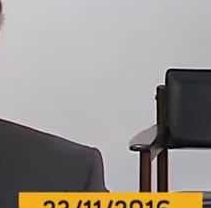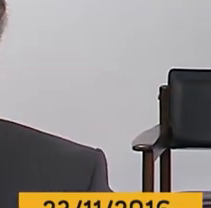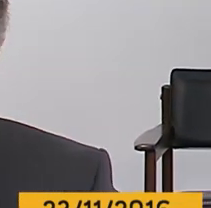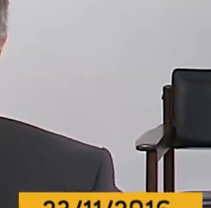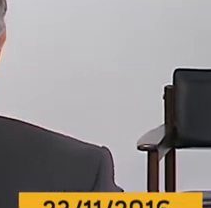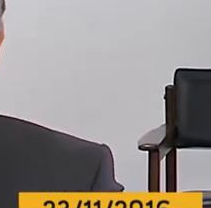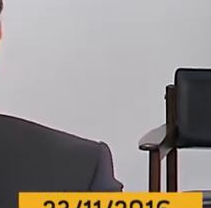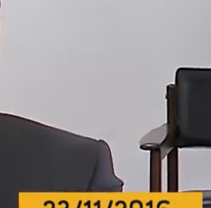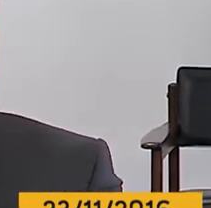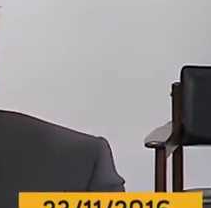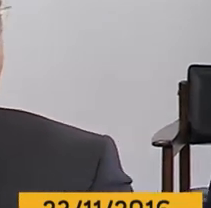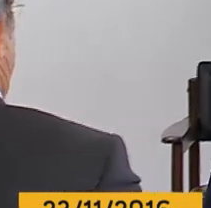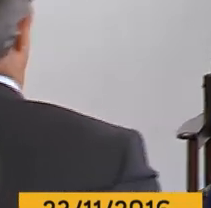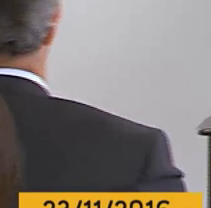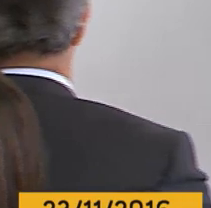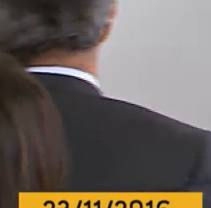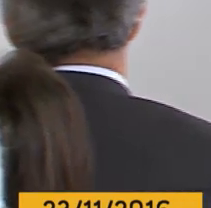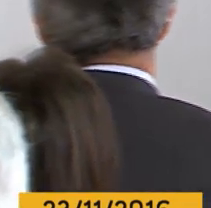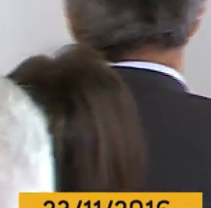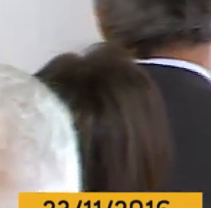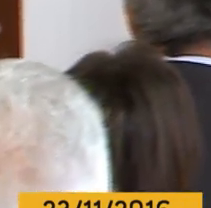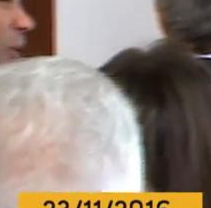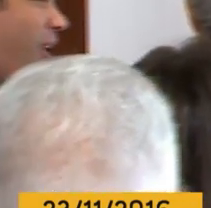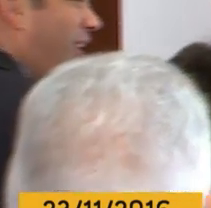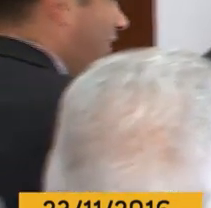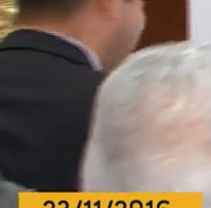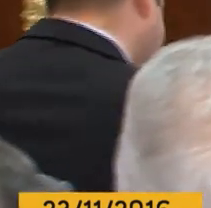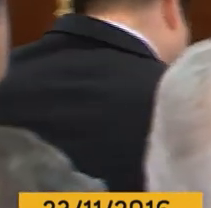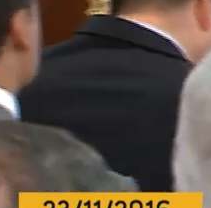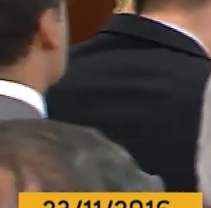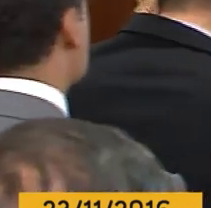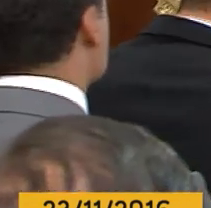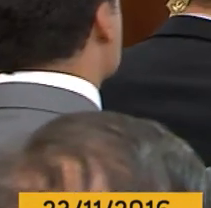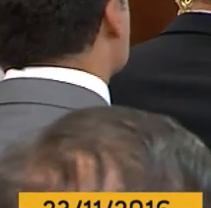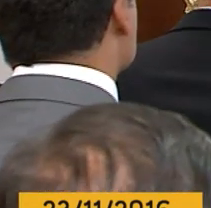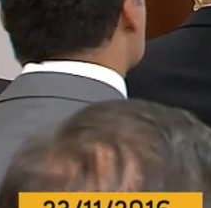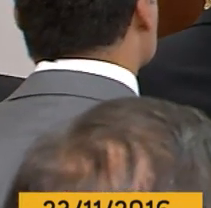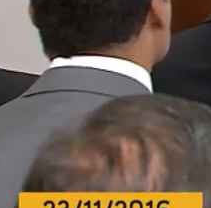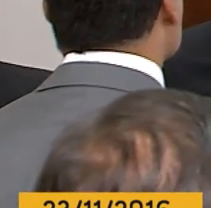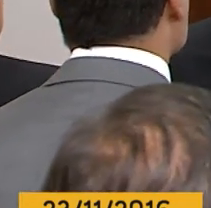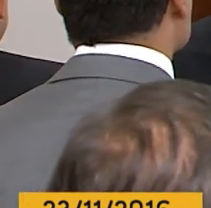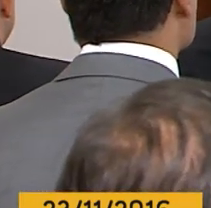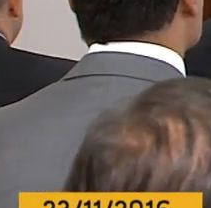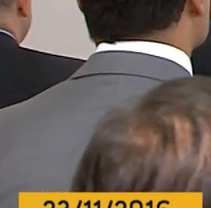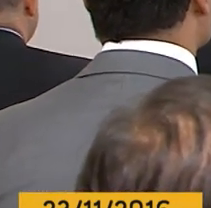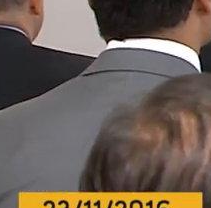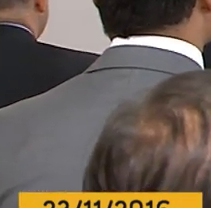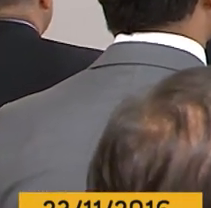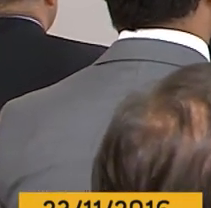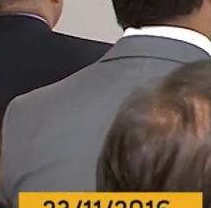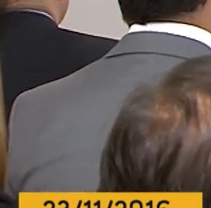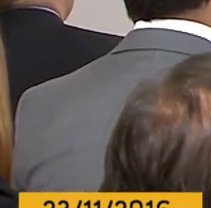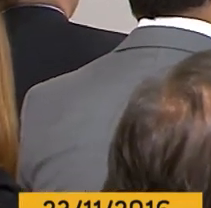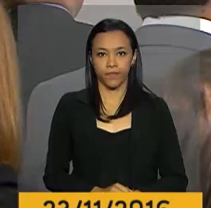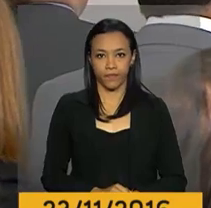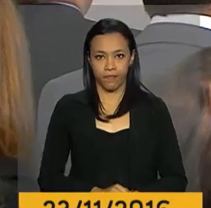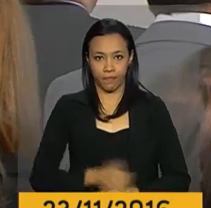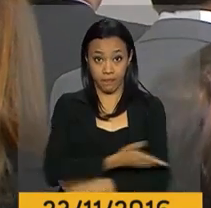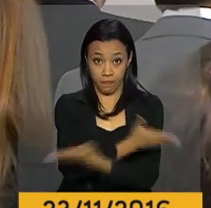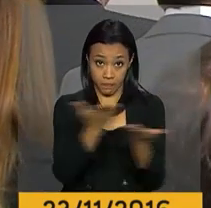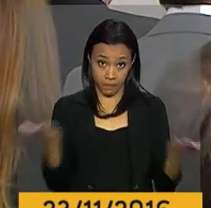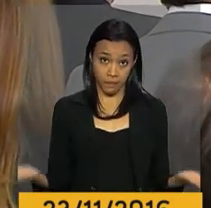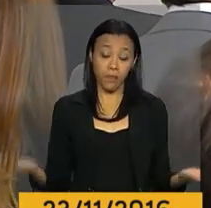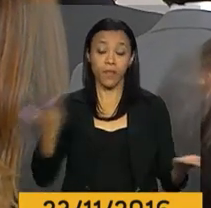com a palavra o presidente da república michel temer olha meus amigos e minhas amigas